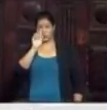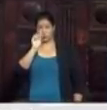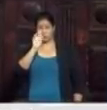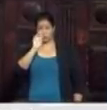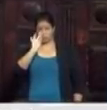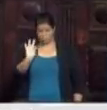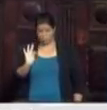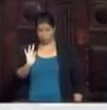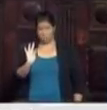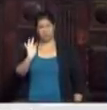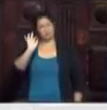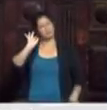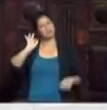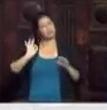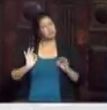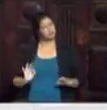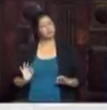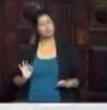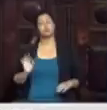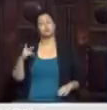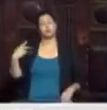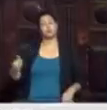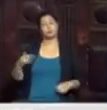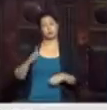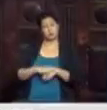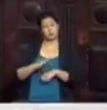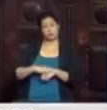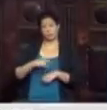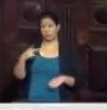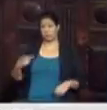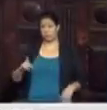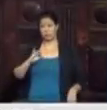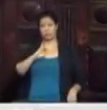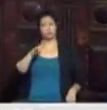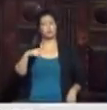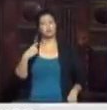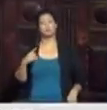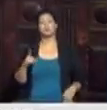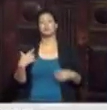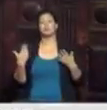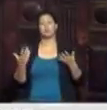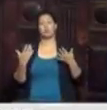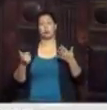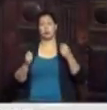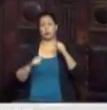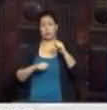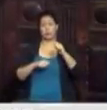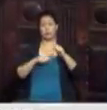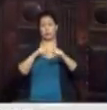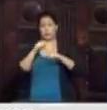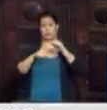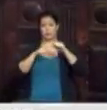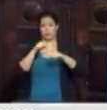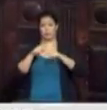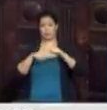exatamente porque o presidente João Goulart queria fazer as reformas de base.